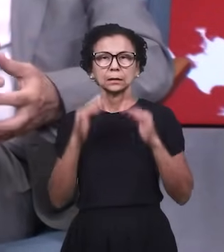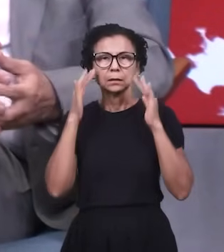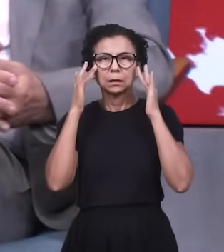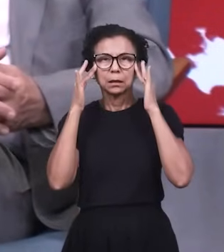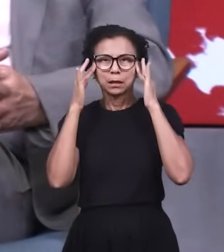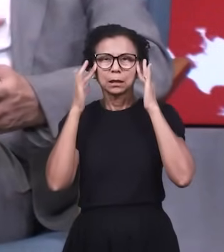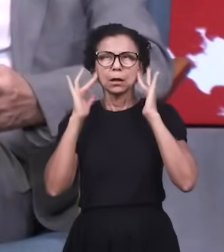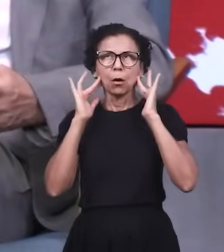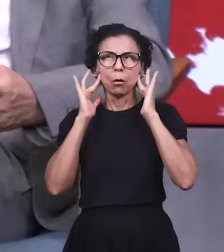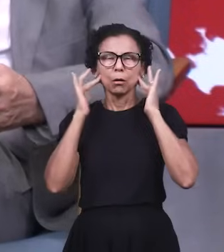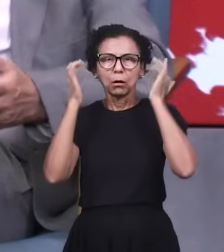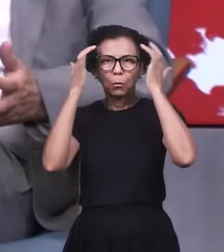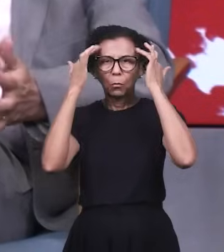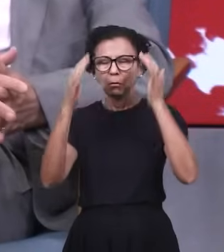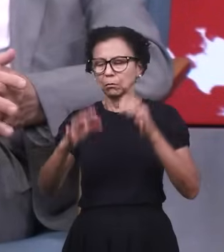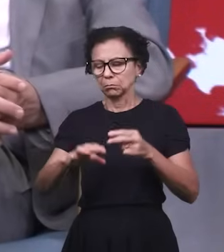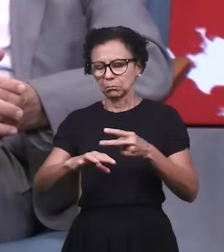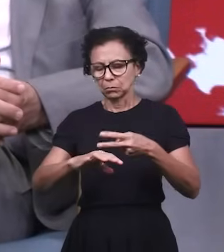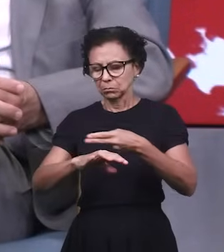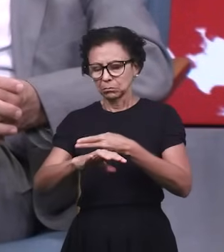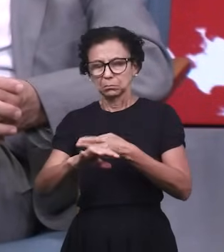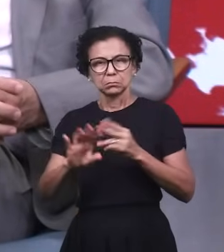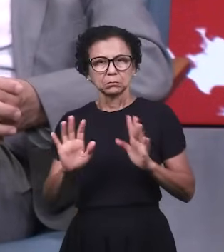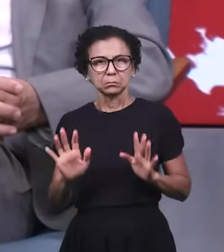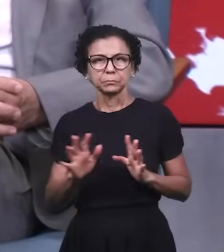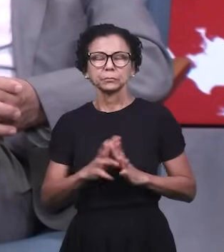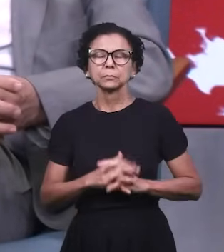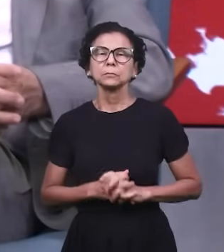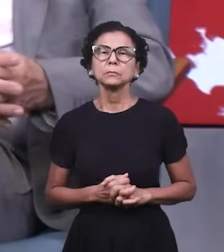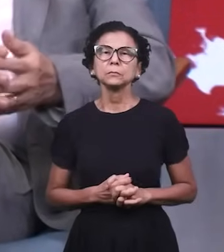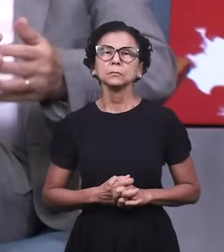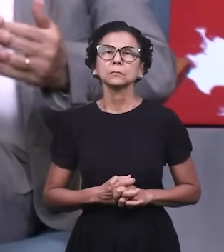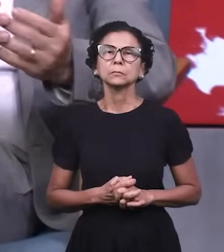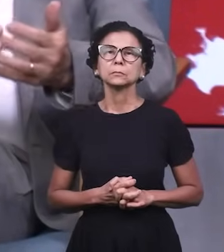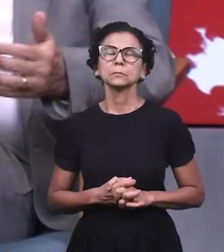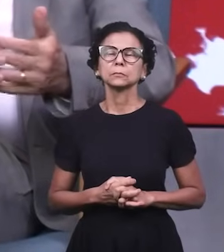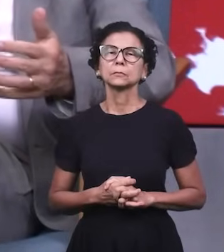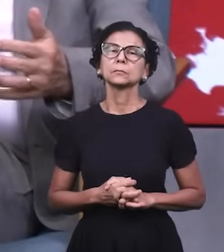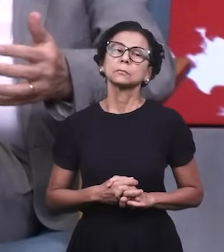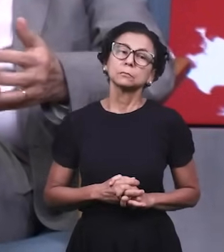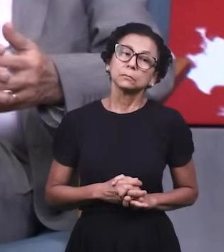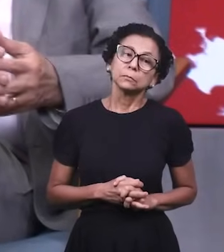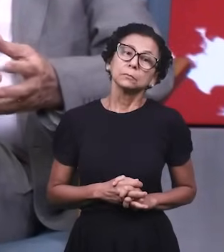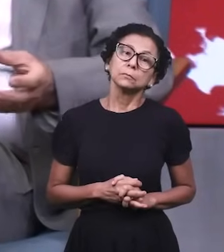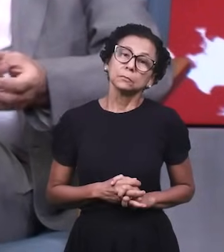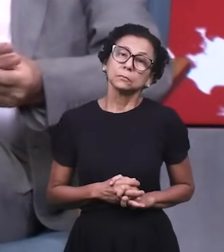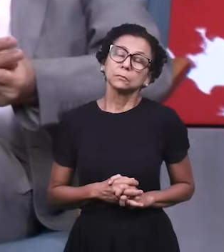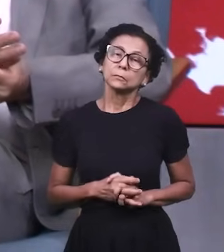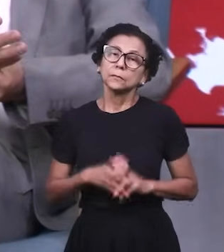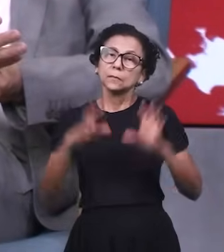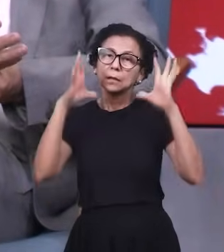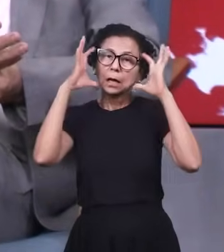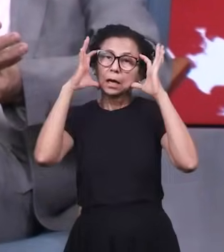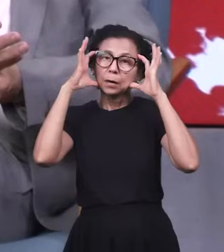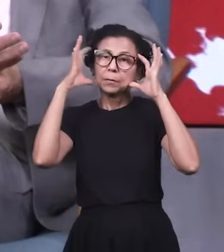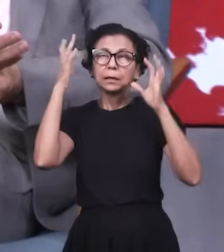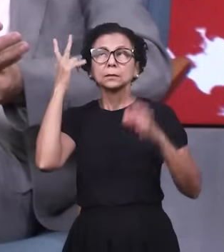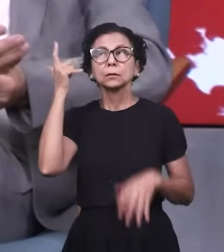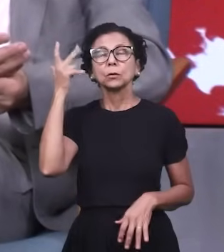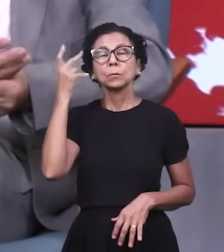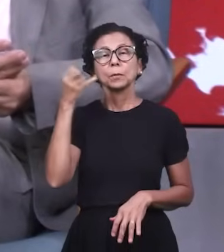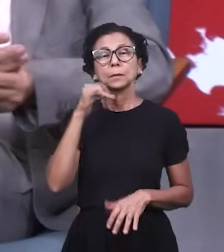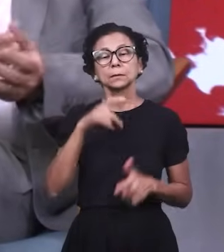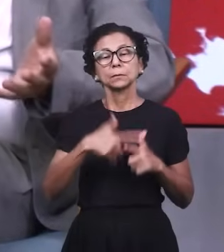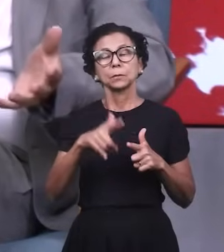mão, não é a mão que comanda, o comando é central. Ele pode continuar com a cabeça perfeita, mas se ele tiver um problema na